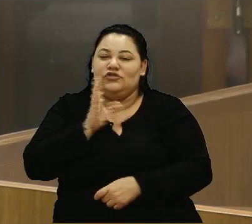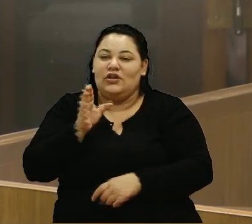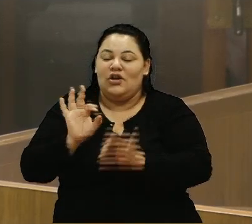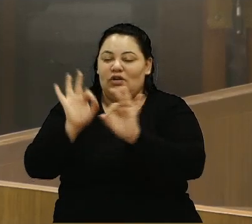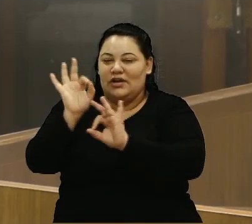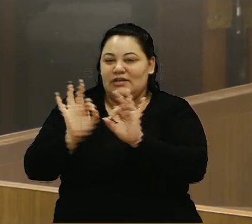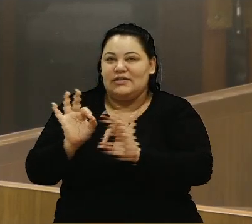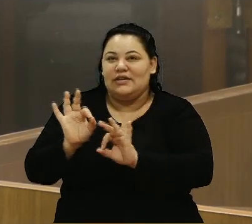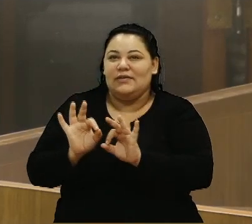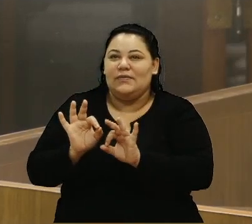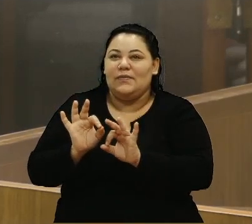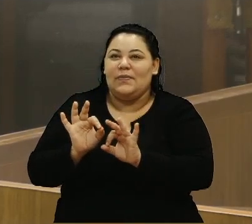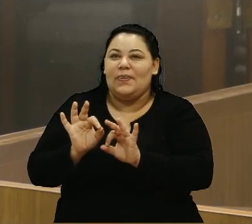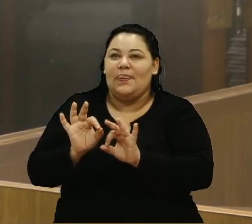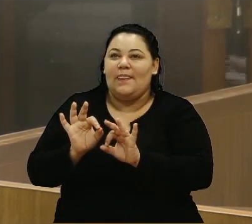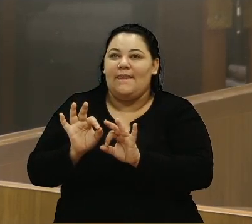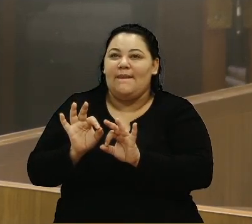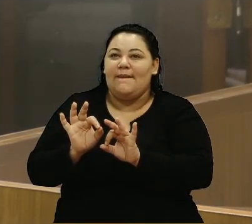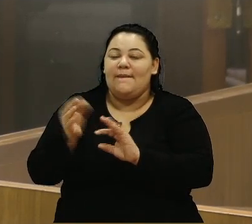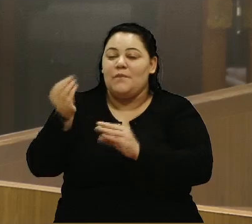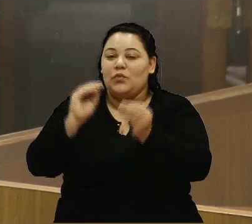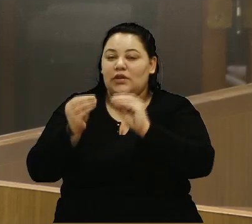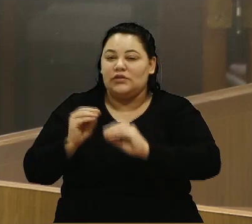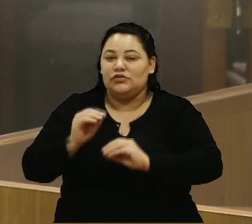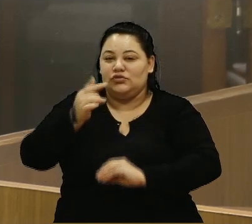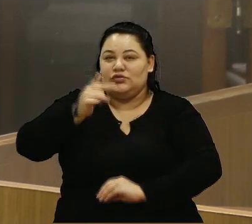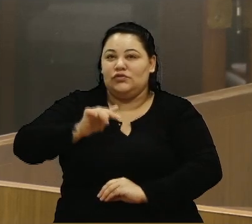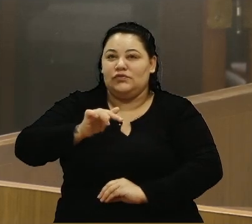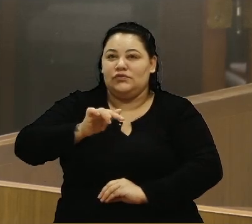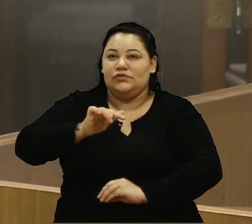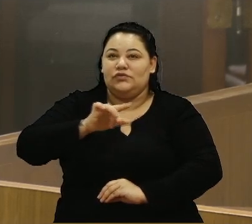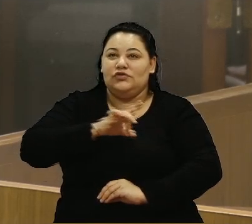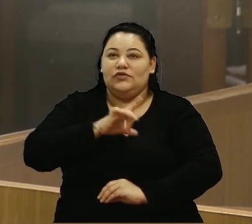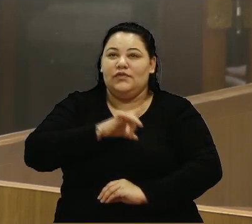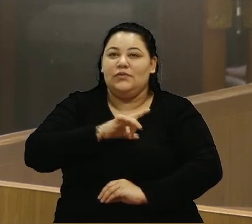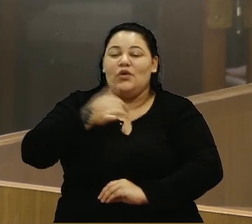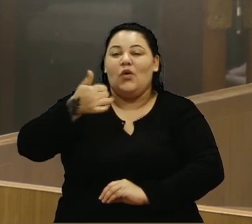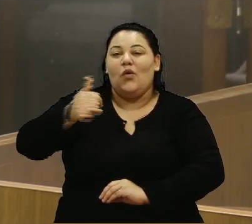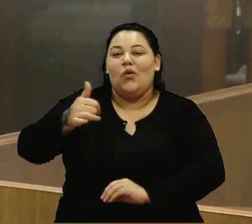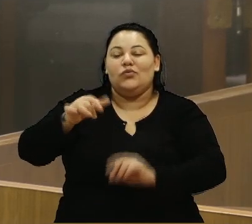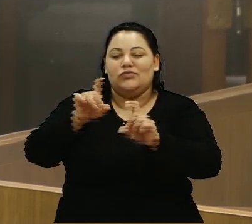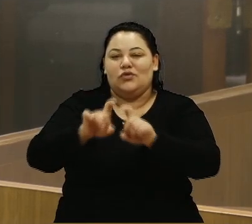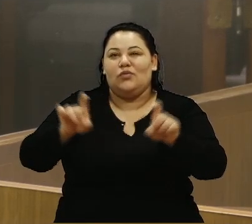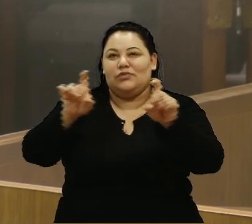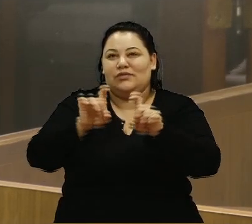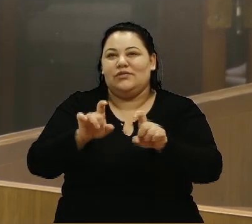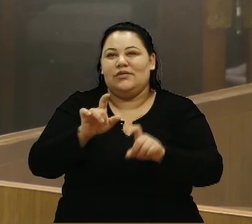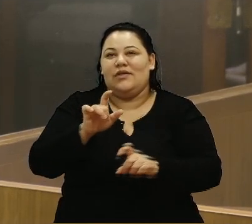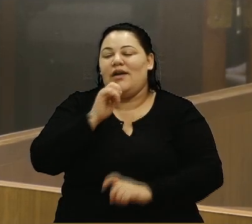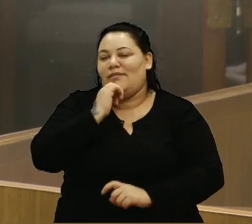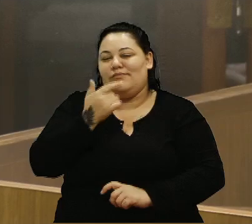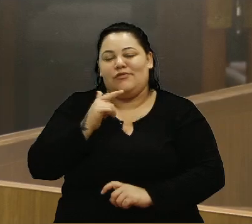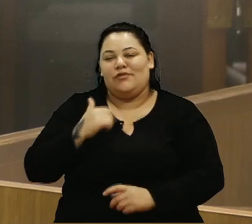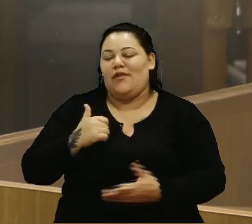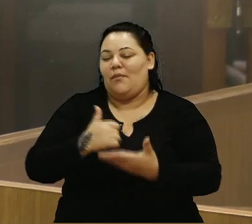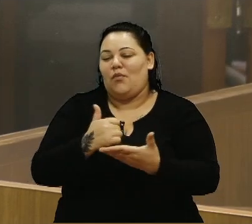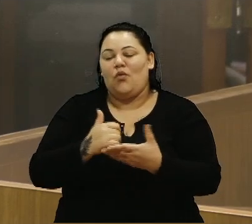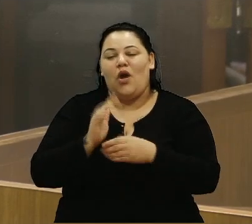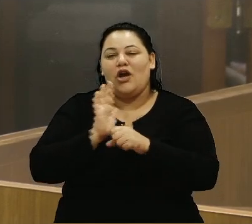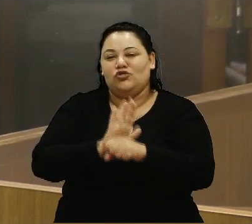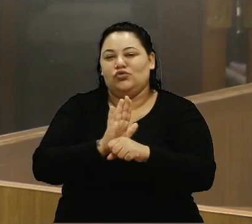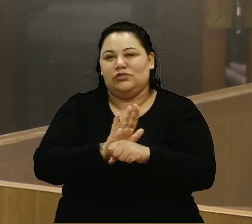foi montado novamente, deu 11 máquinas. Então, a gente não teve apoio, não teve ajuda